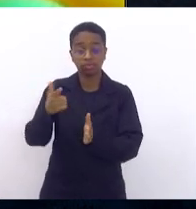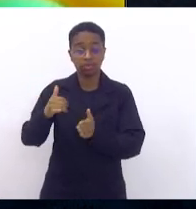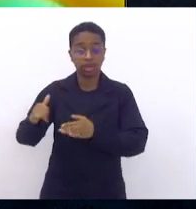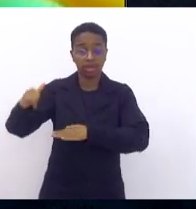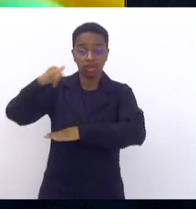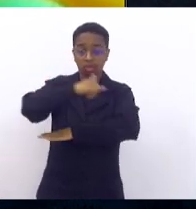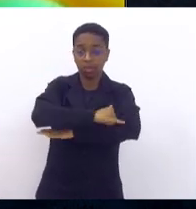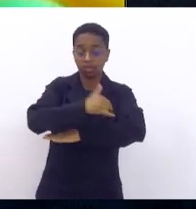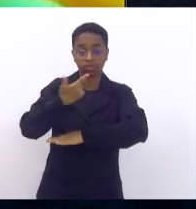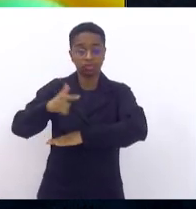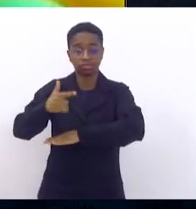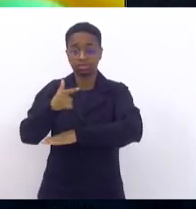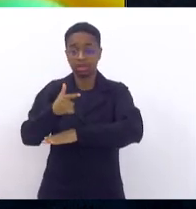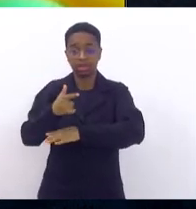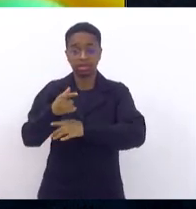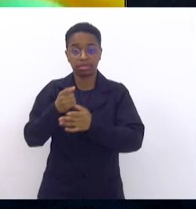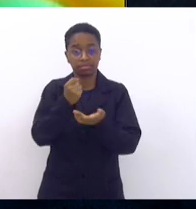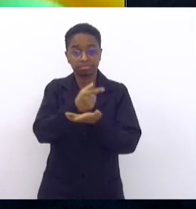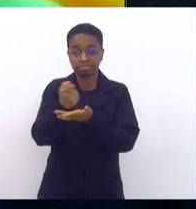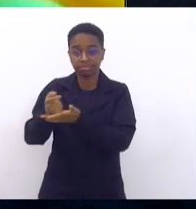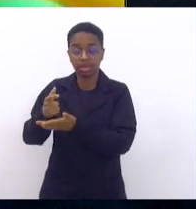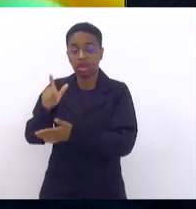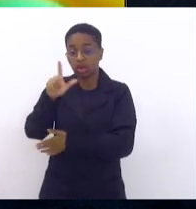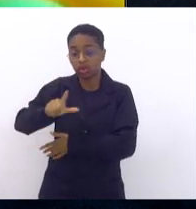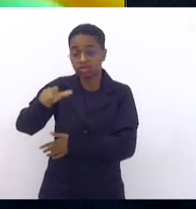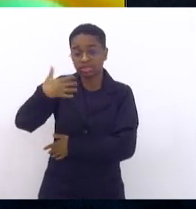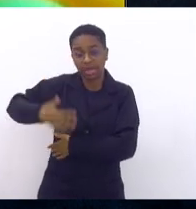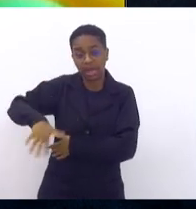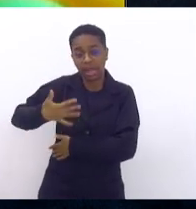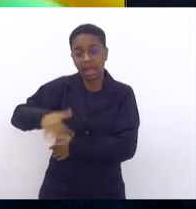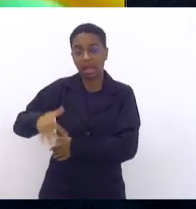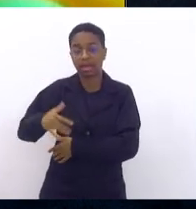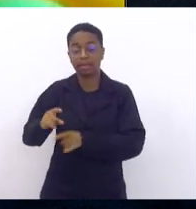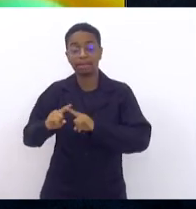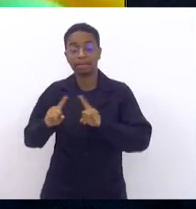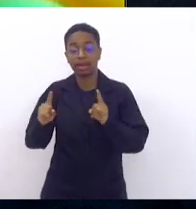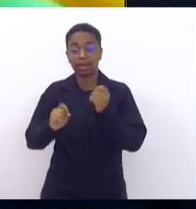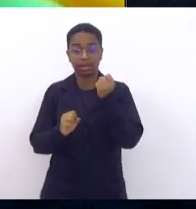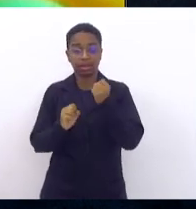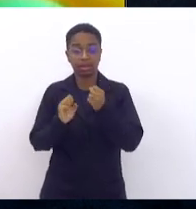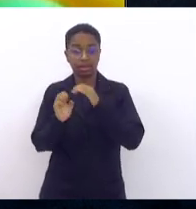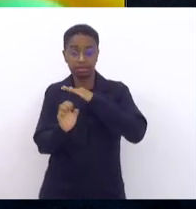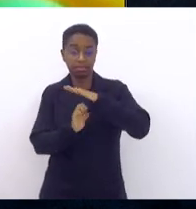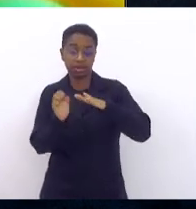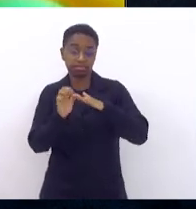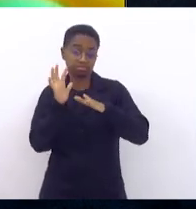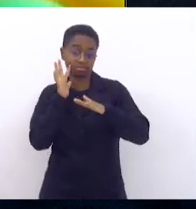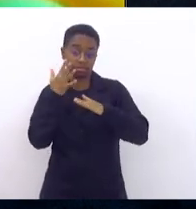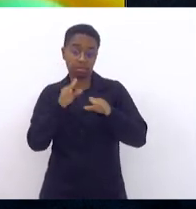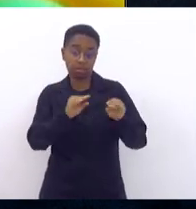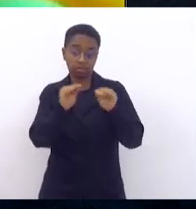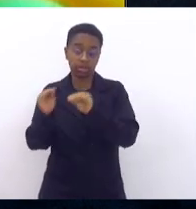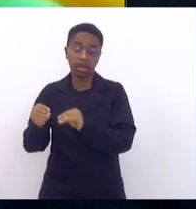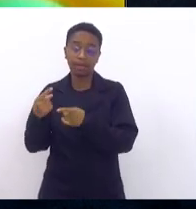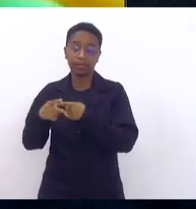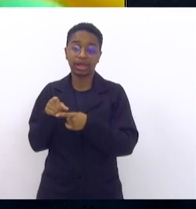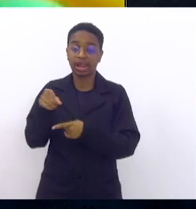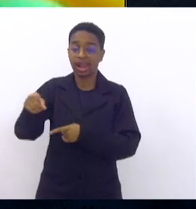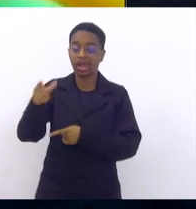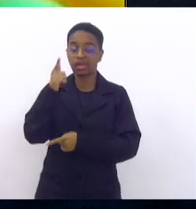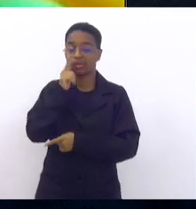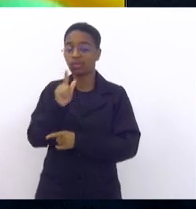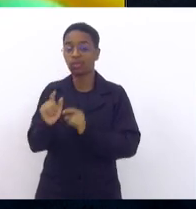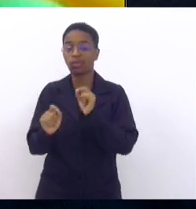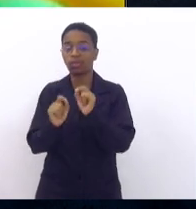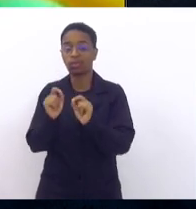consumidor o curso de logística tremendo mas as indústrias farmacêuticas foram para Goiás porque lá encontraram